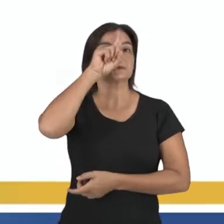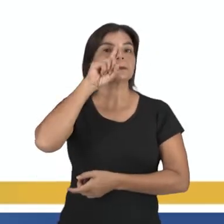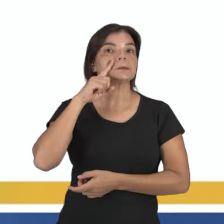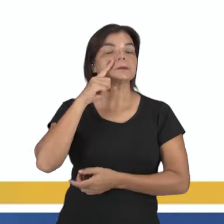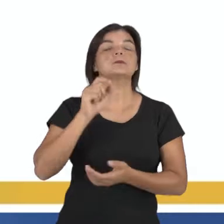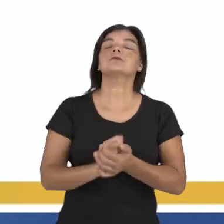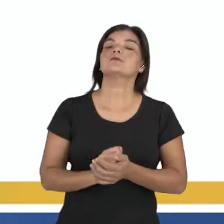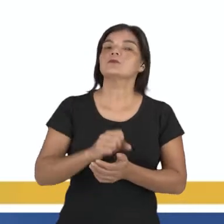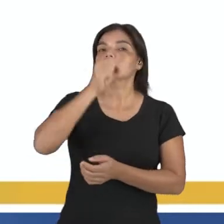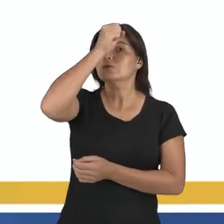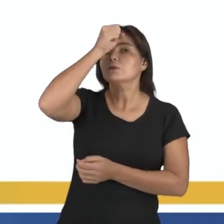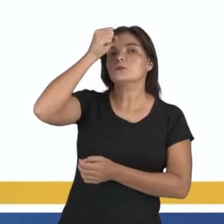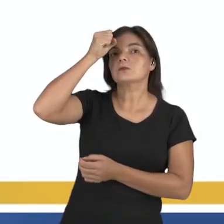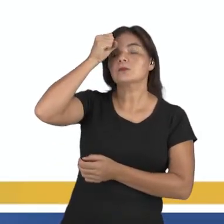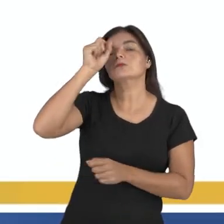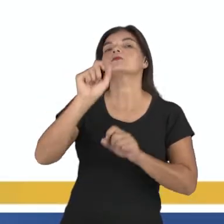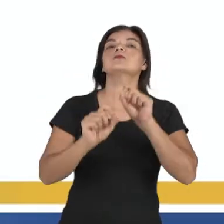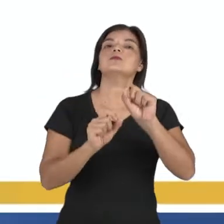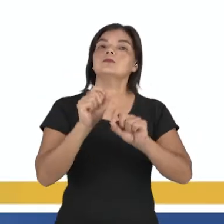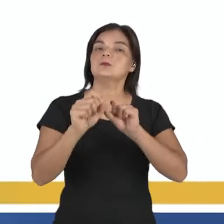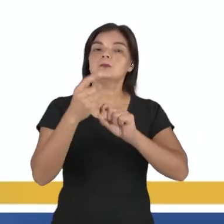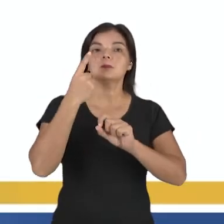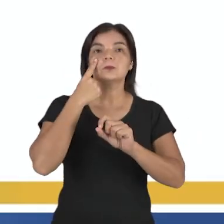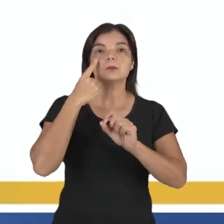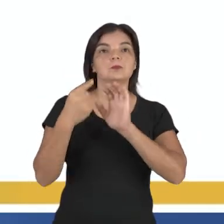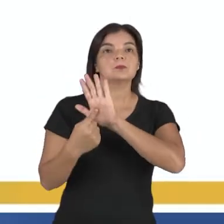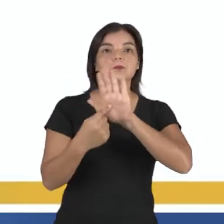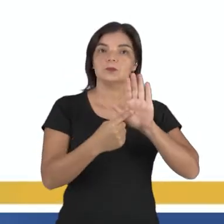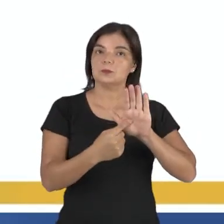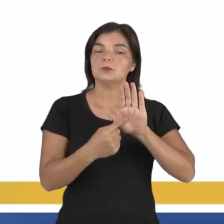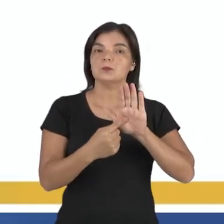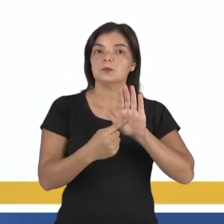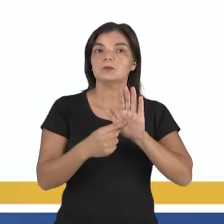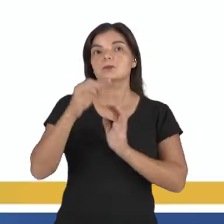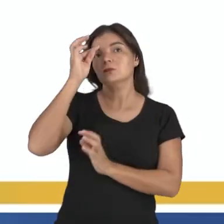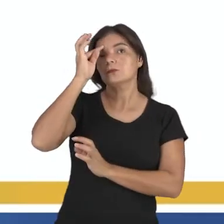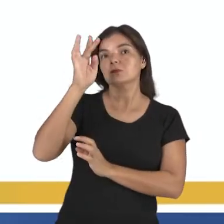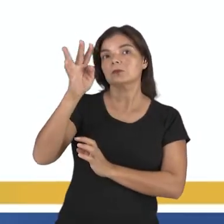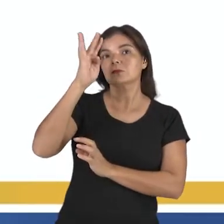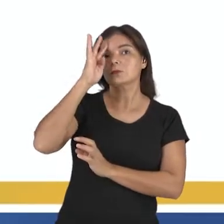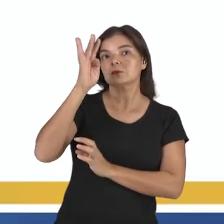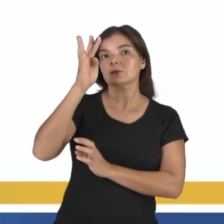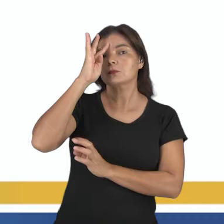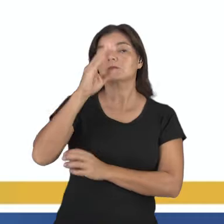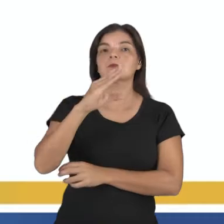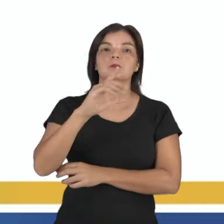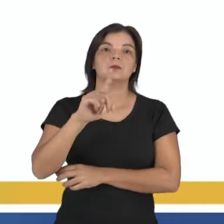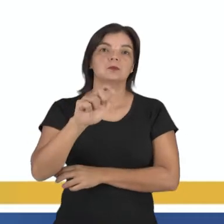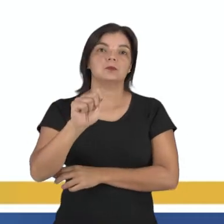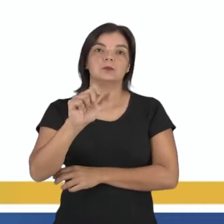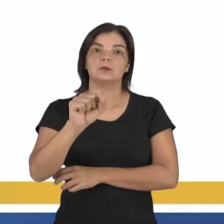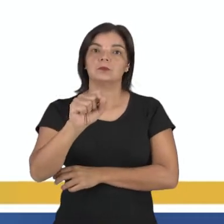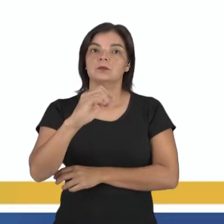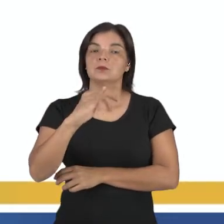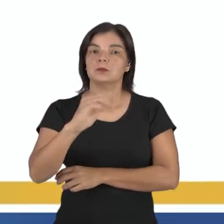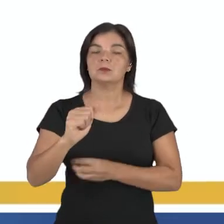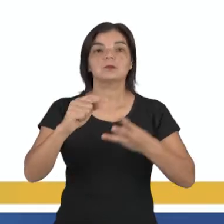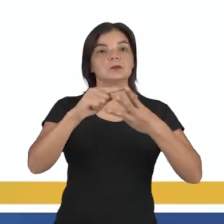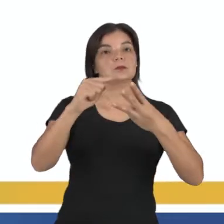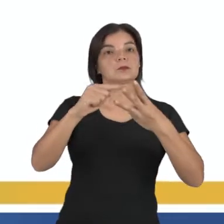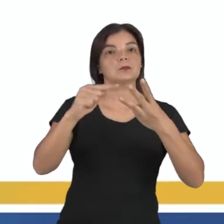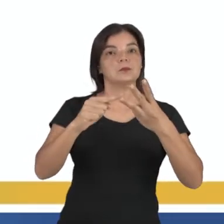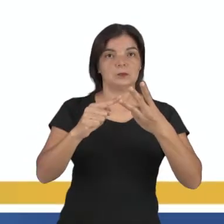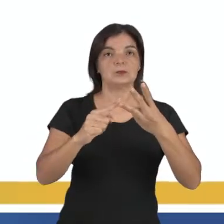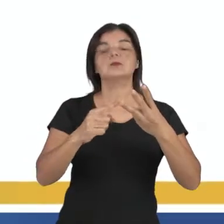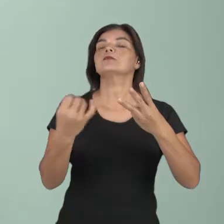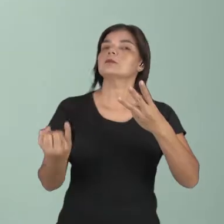na sociologia aquilo que nós denominamos como teoria clássica. Então, são três